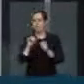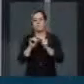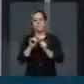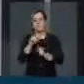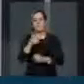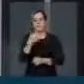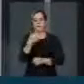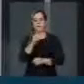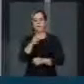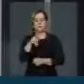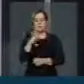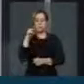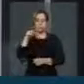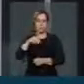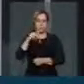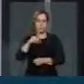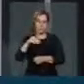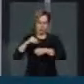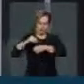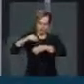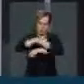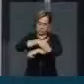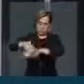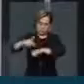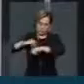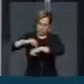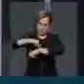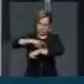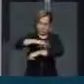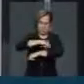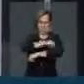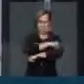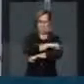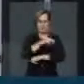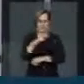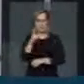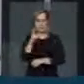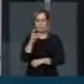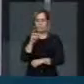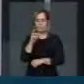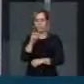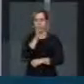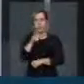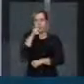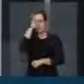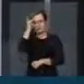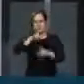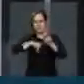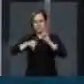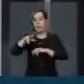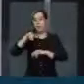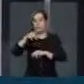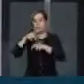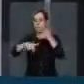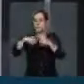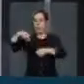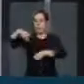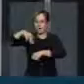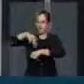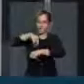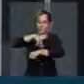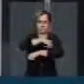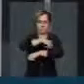de Calçada tem de que 2020% das pessoas vão trabalho de calça através